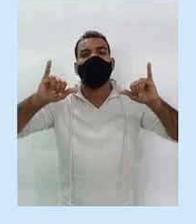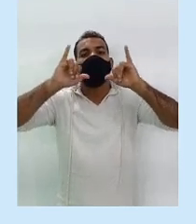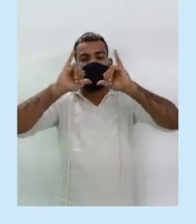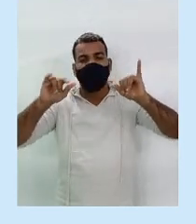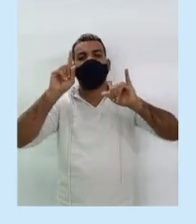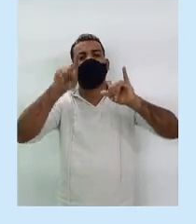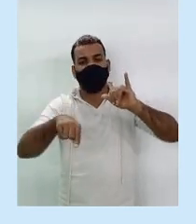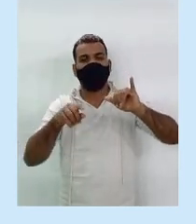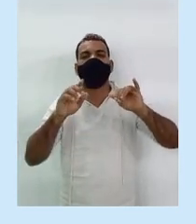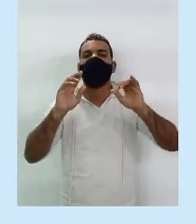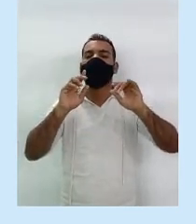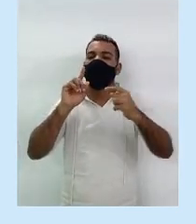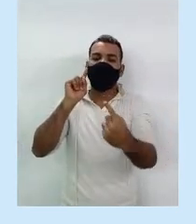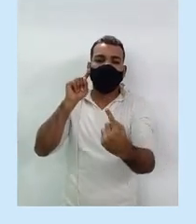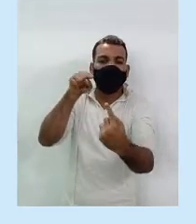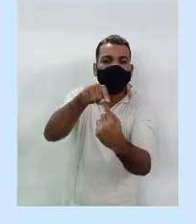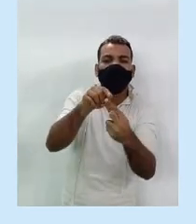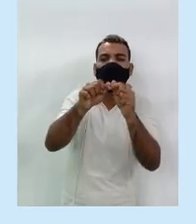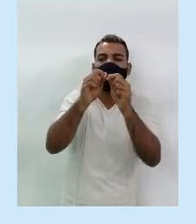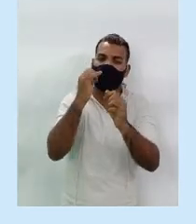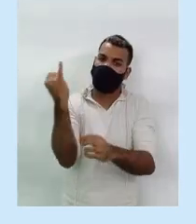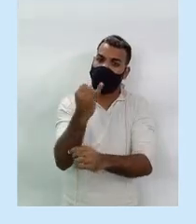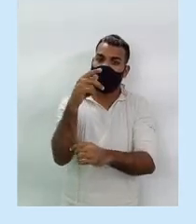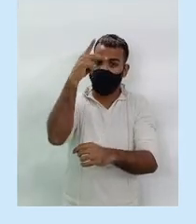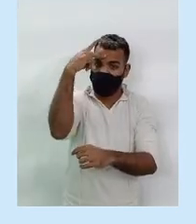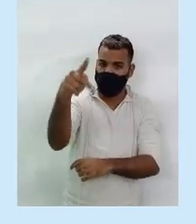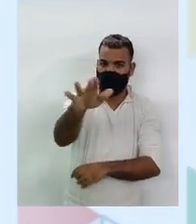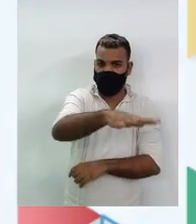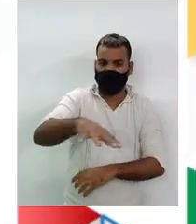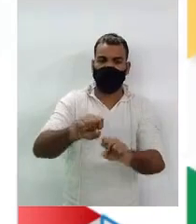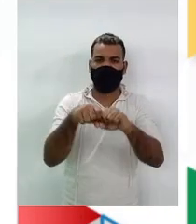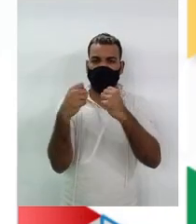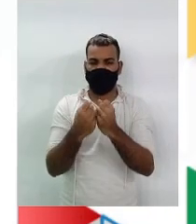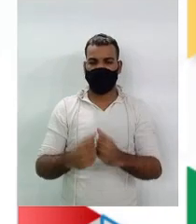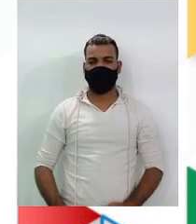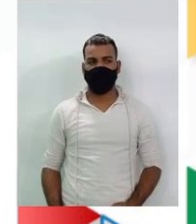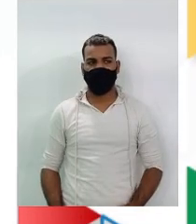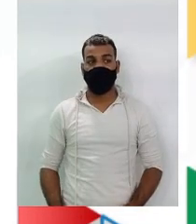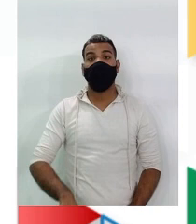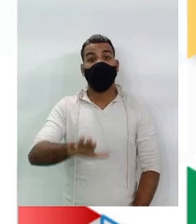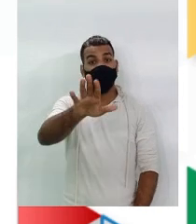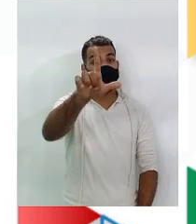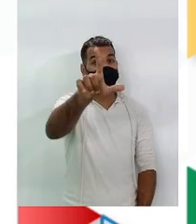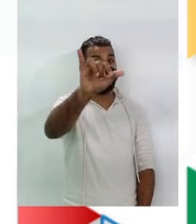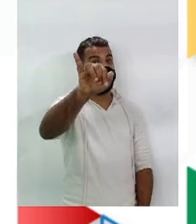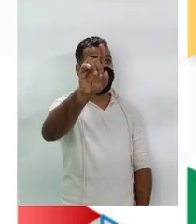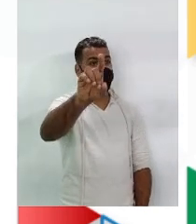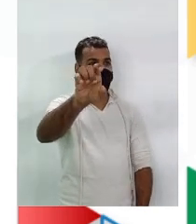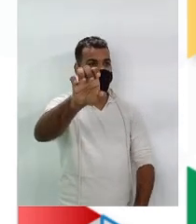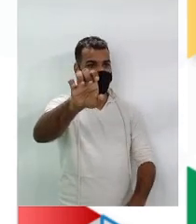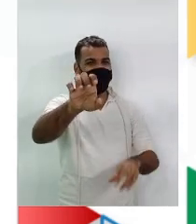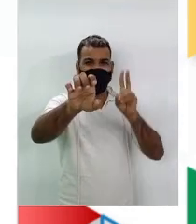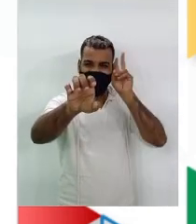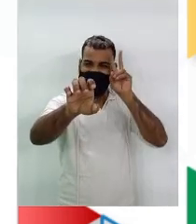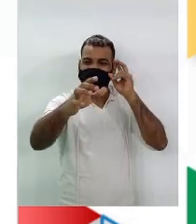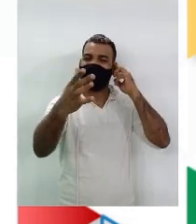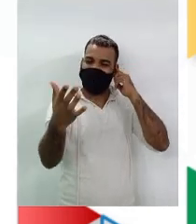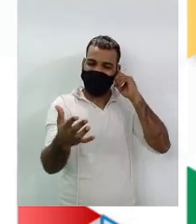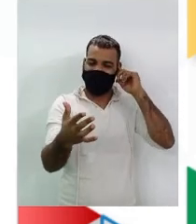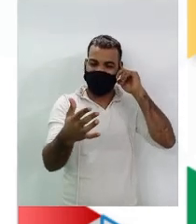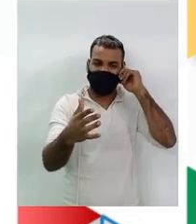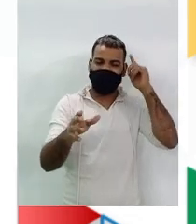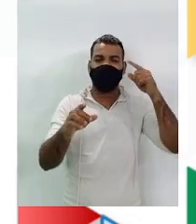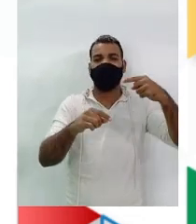relevância social. E aqui eu tenho o lead. O que é o lead? Na tela nós temos o lead, vai ser o primeiro